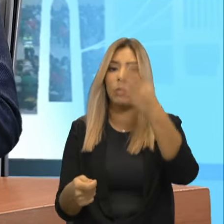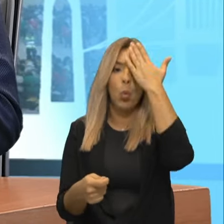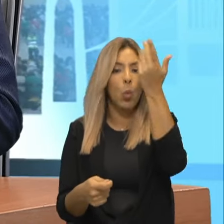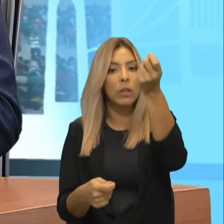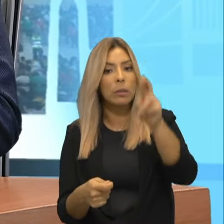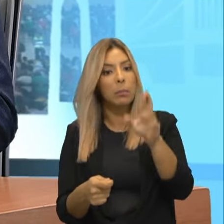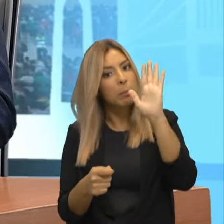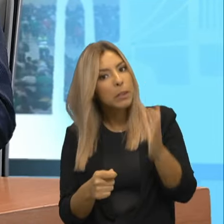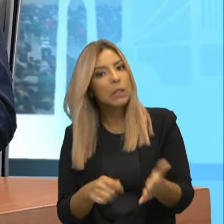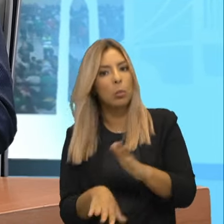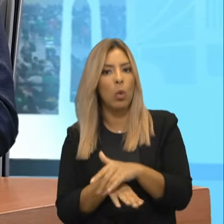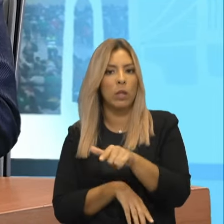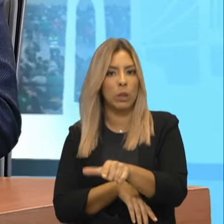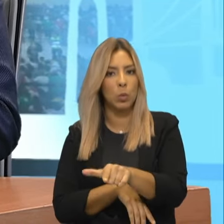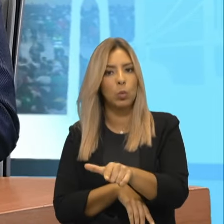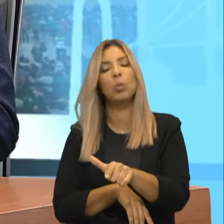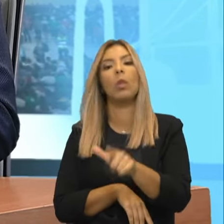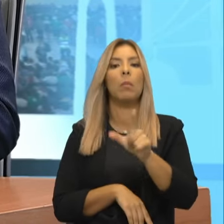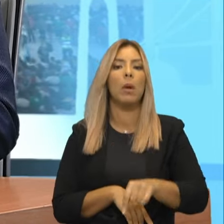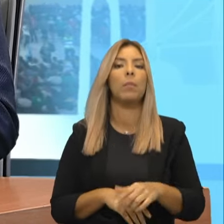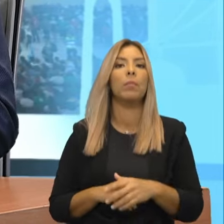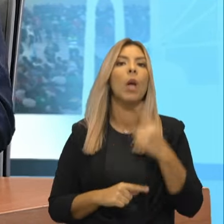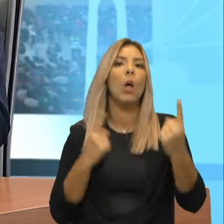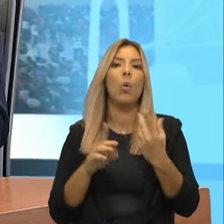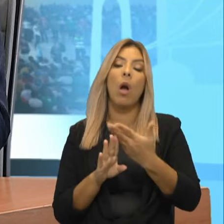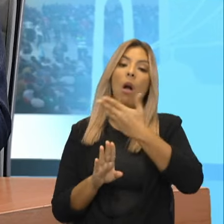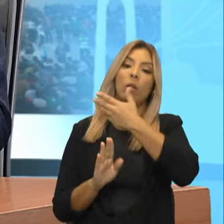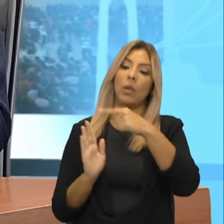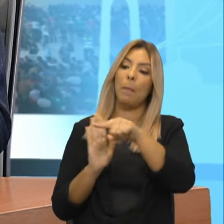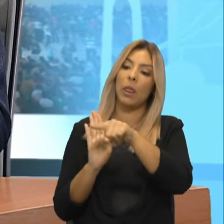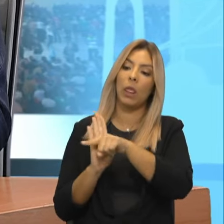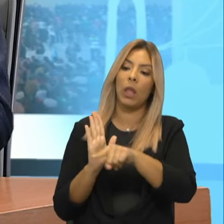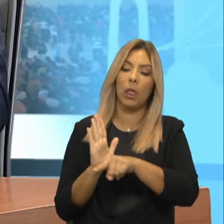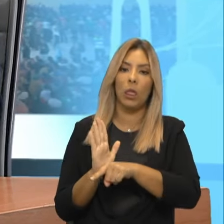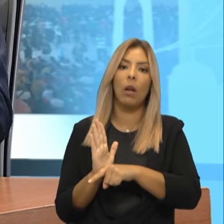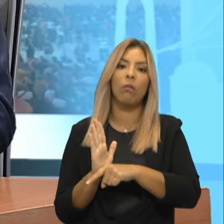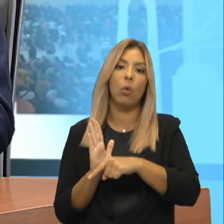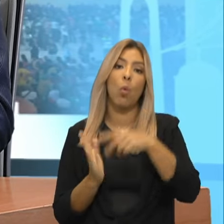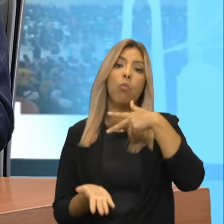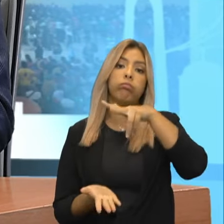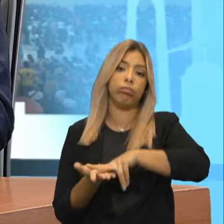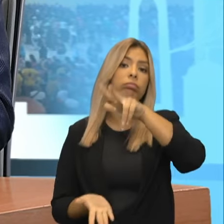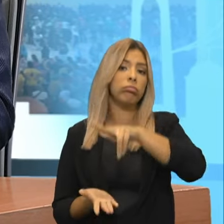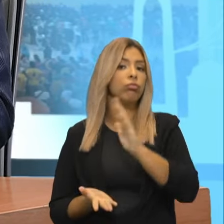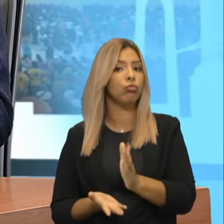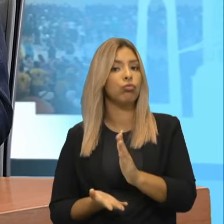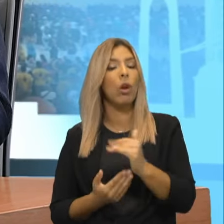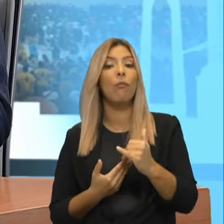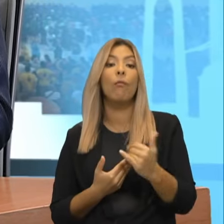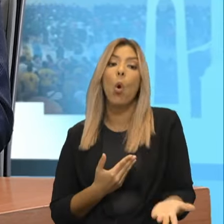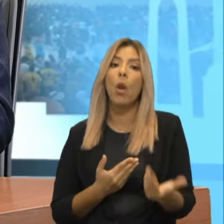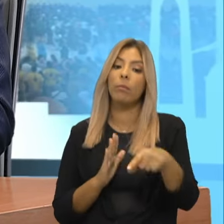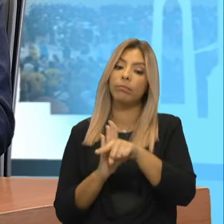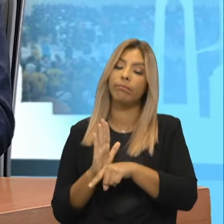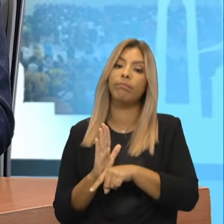entanto, este ano, por exemplo, algumas medidas que já foram aprovadas no orçamento, fora do Orçamento de Estado, não estariam em causa.